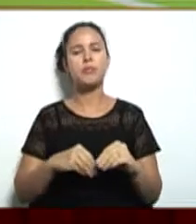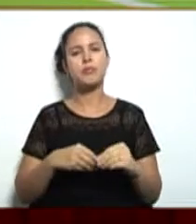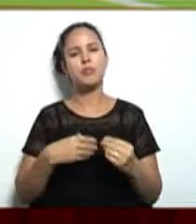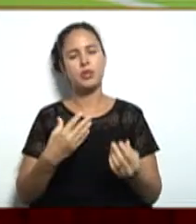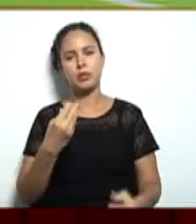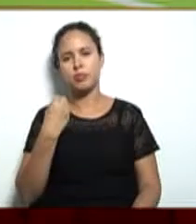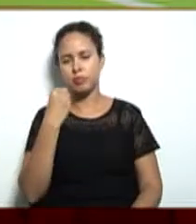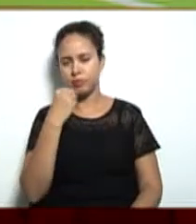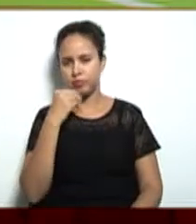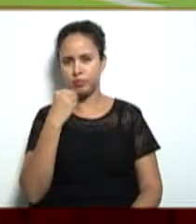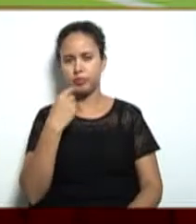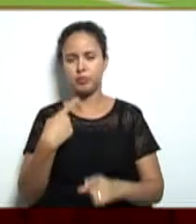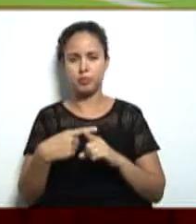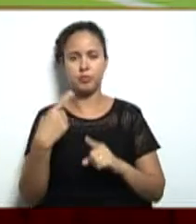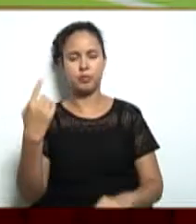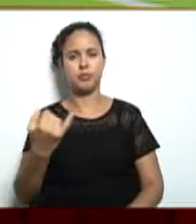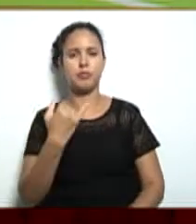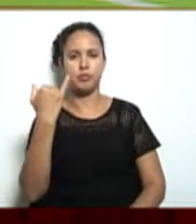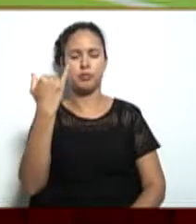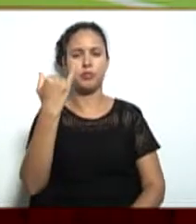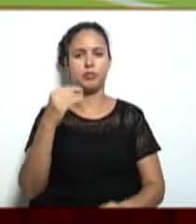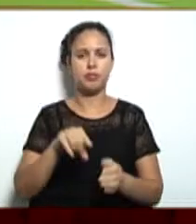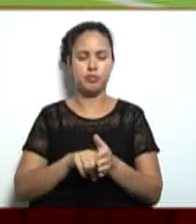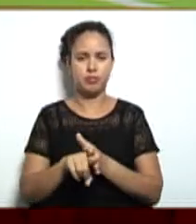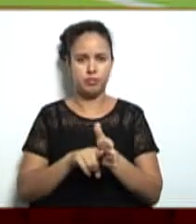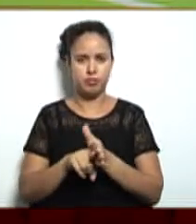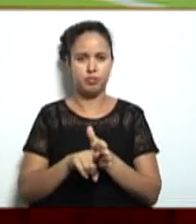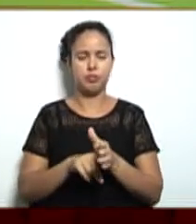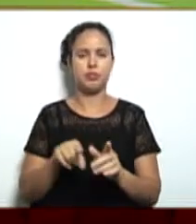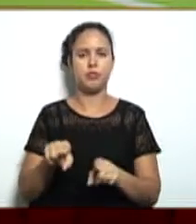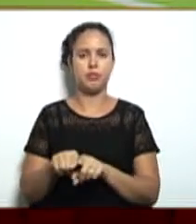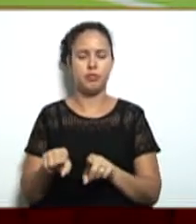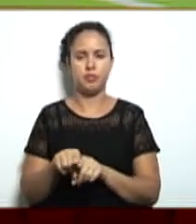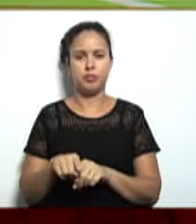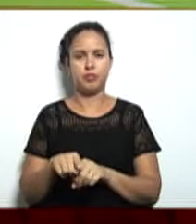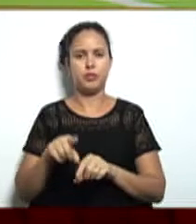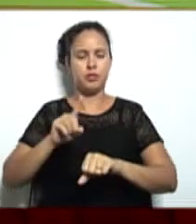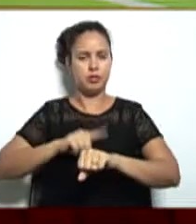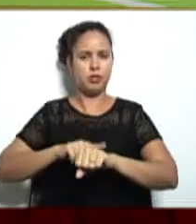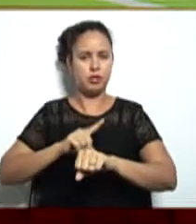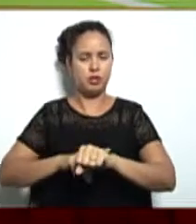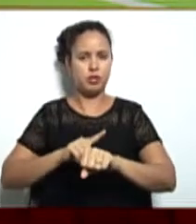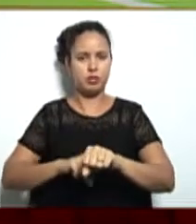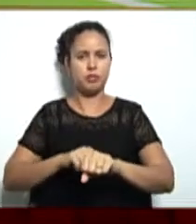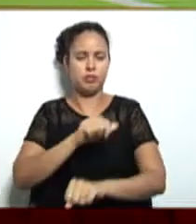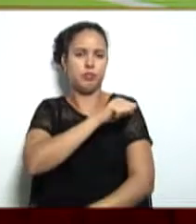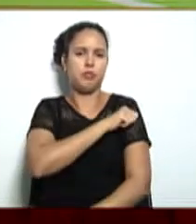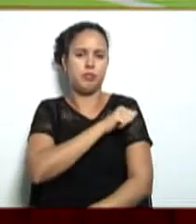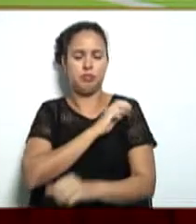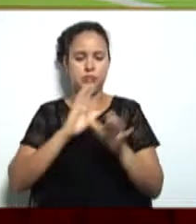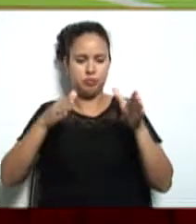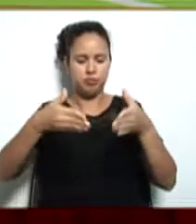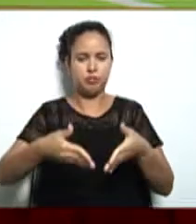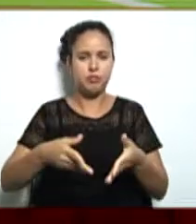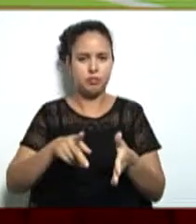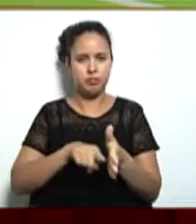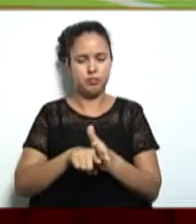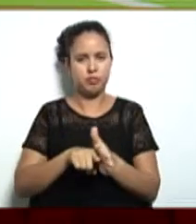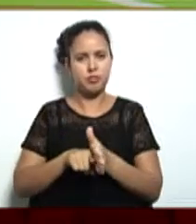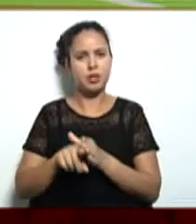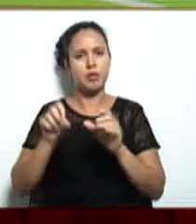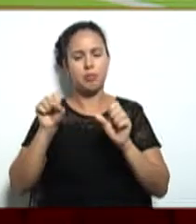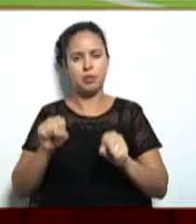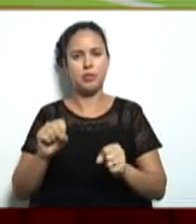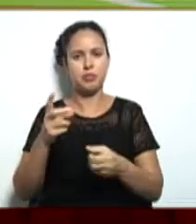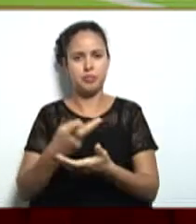da relevância da pesquisa, né, do tempo que o aluno se dedicou à pesquisa, foi aproveitado como prática profissional. Isso pode